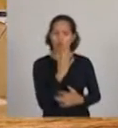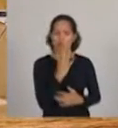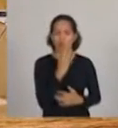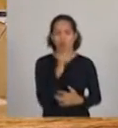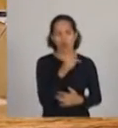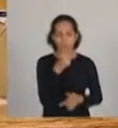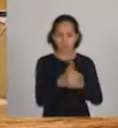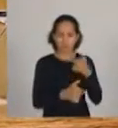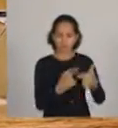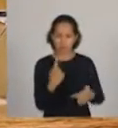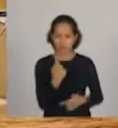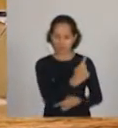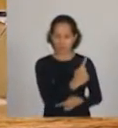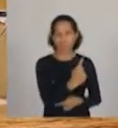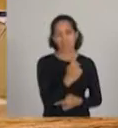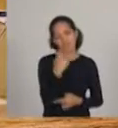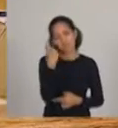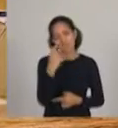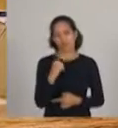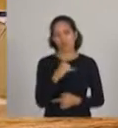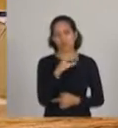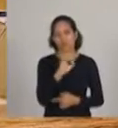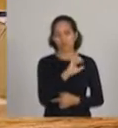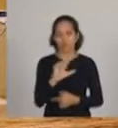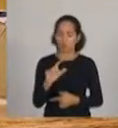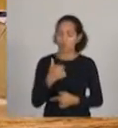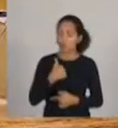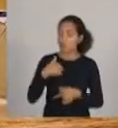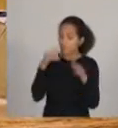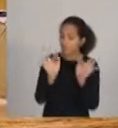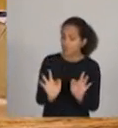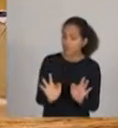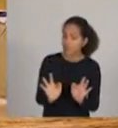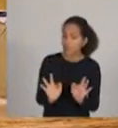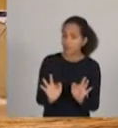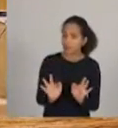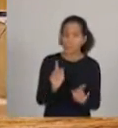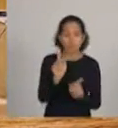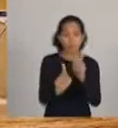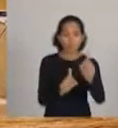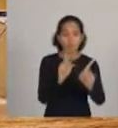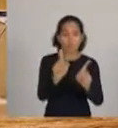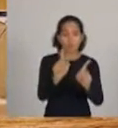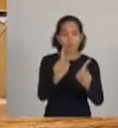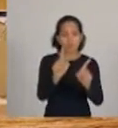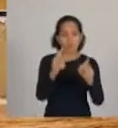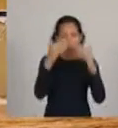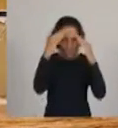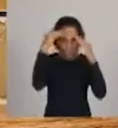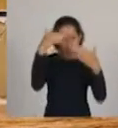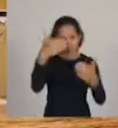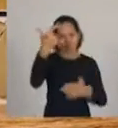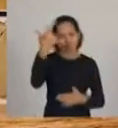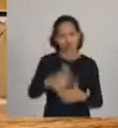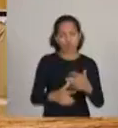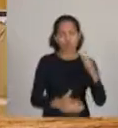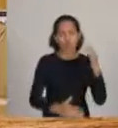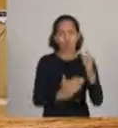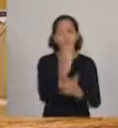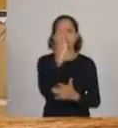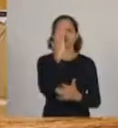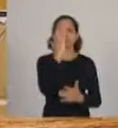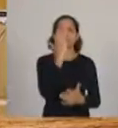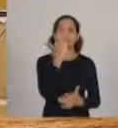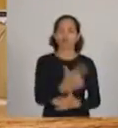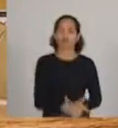o trabalho de Joel e fico muito feliz, Joel, no povo ter honrado você com mais um mandato. Quero, por